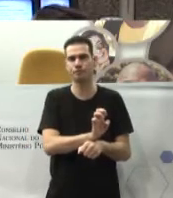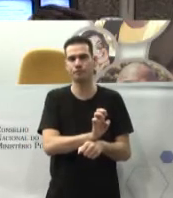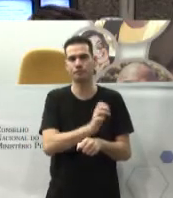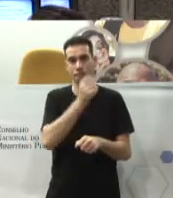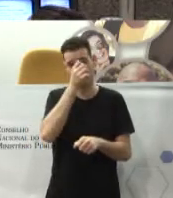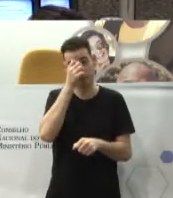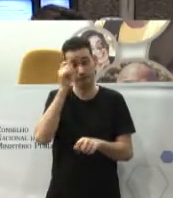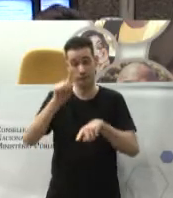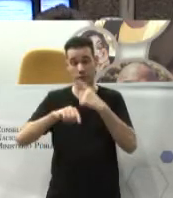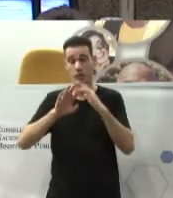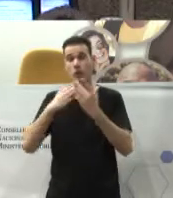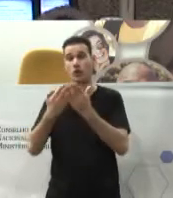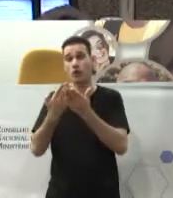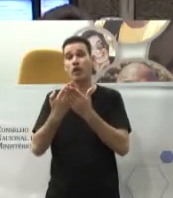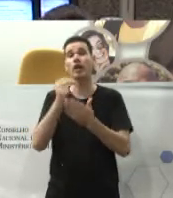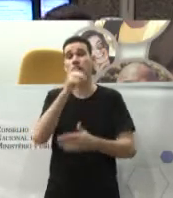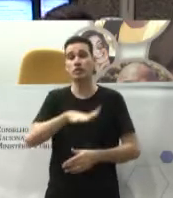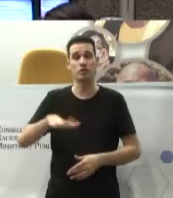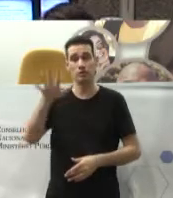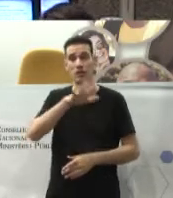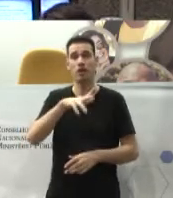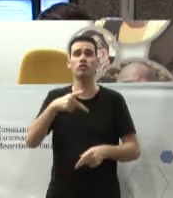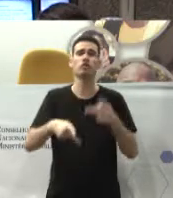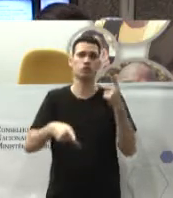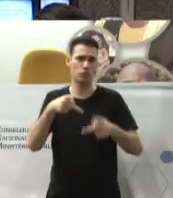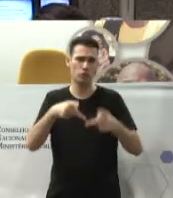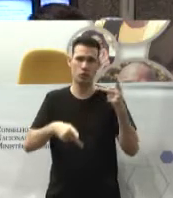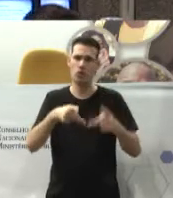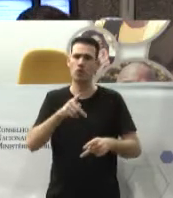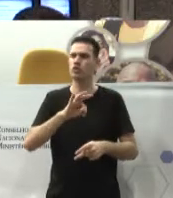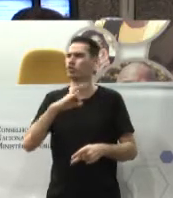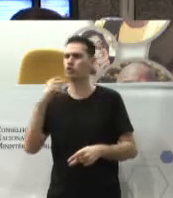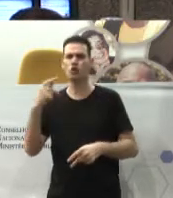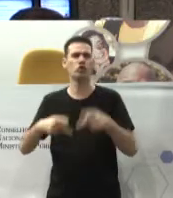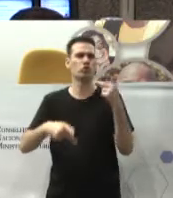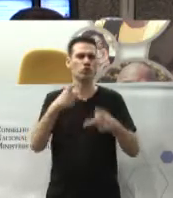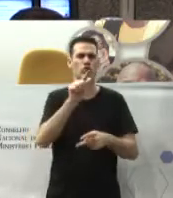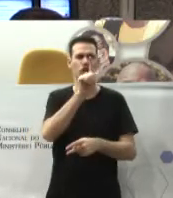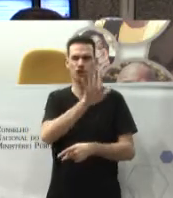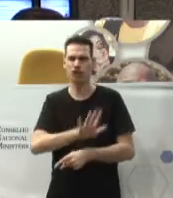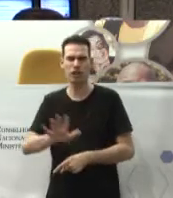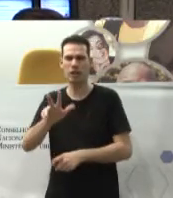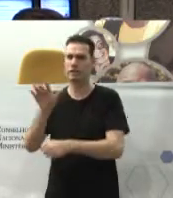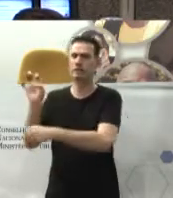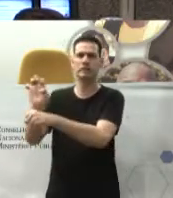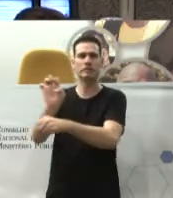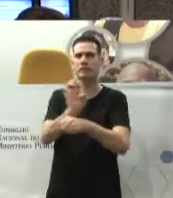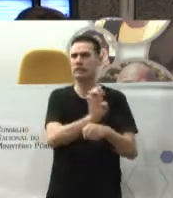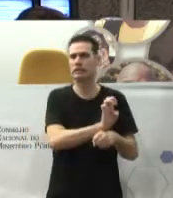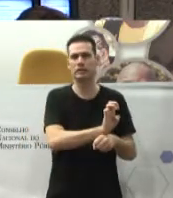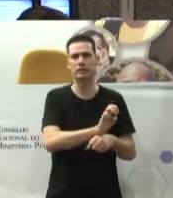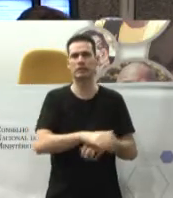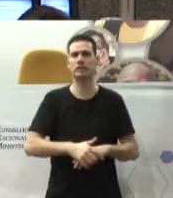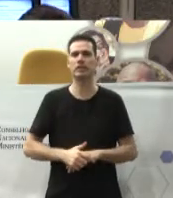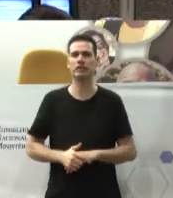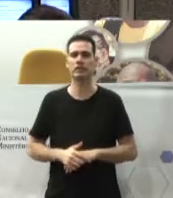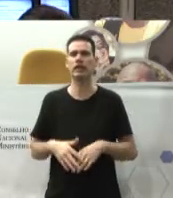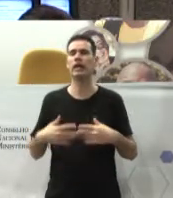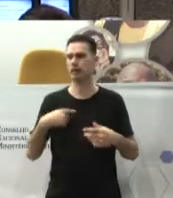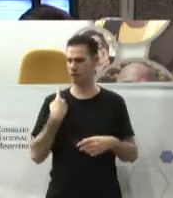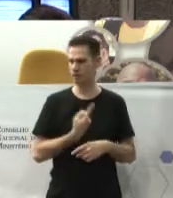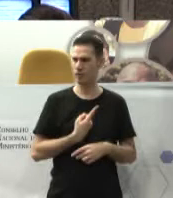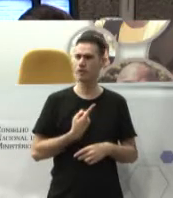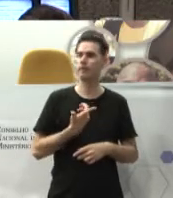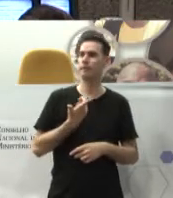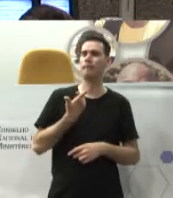para o Colégio Nacional de Procuradores, que é composto por todos os procuradores gerais de estado. E, dessa forma, a